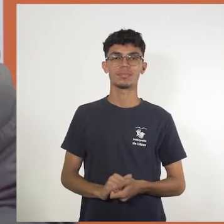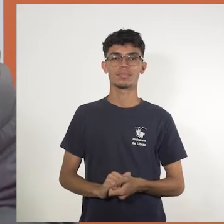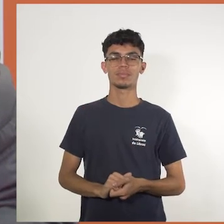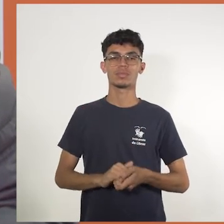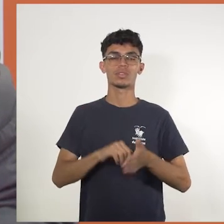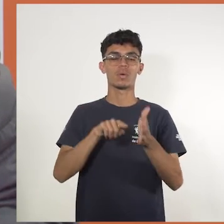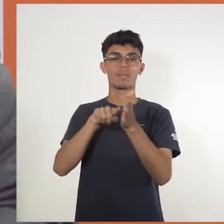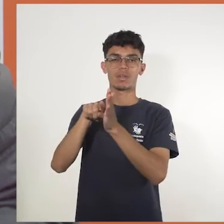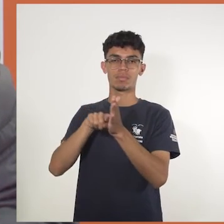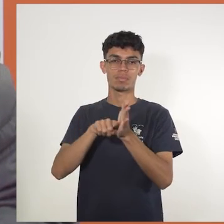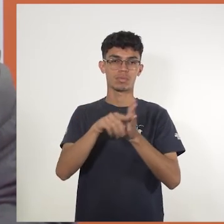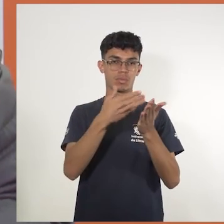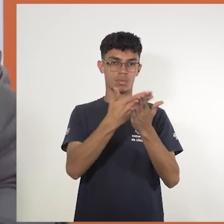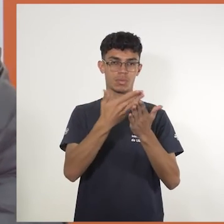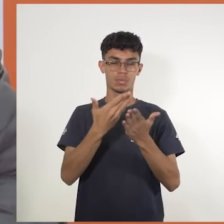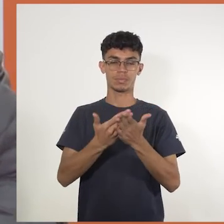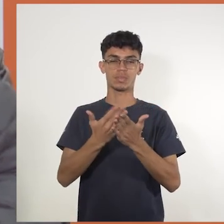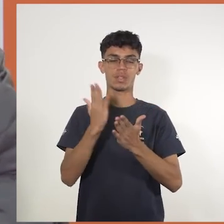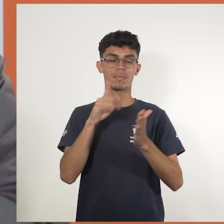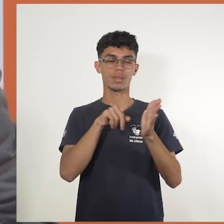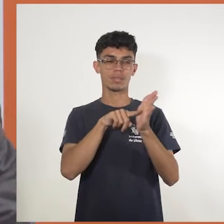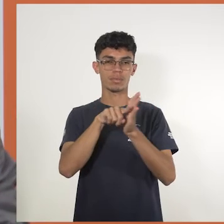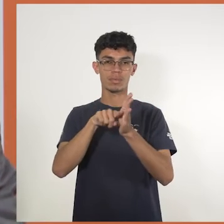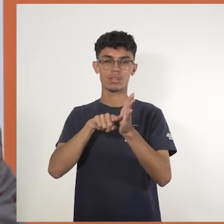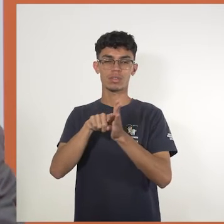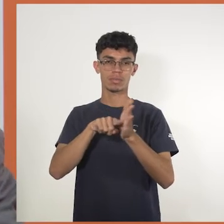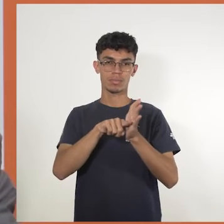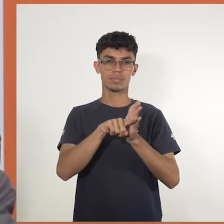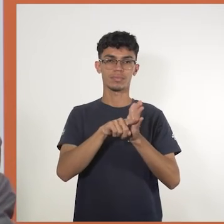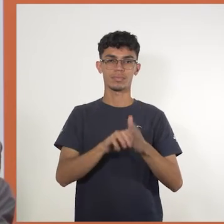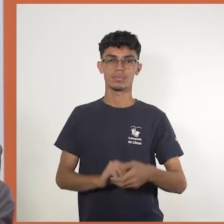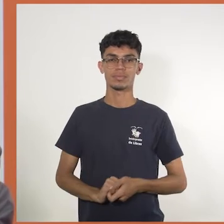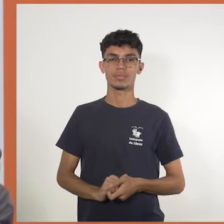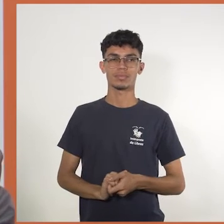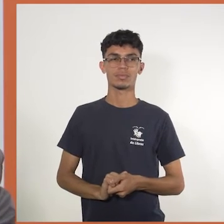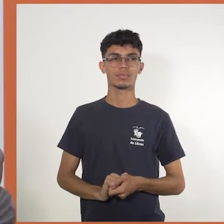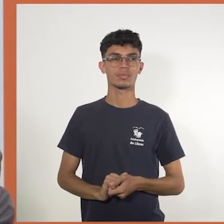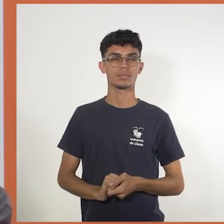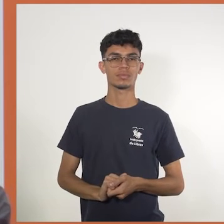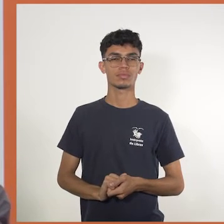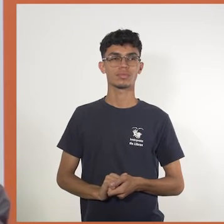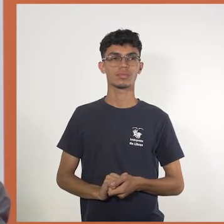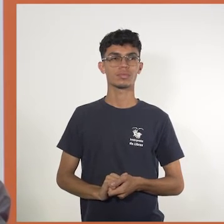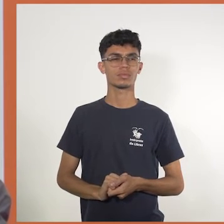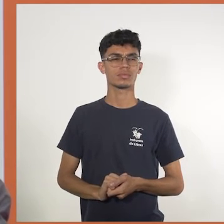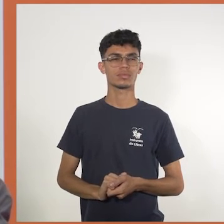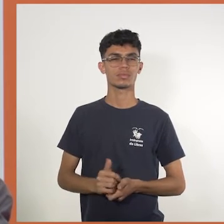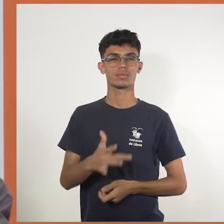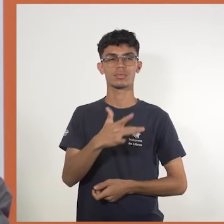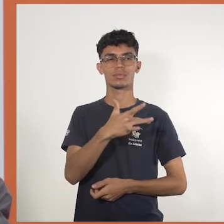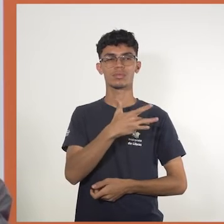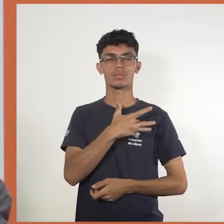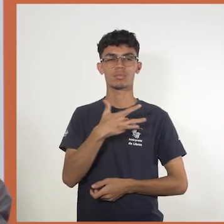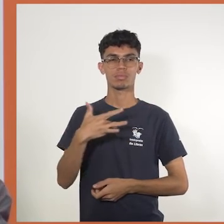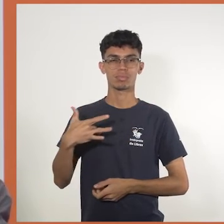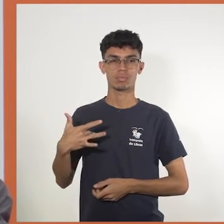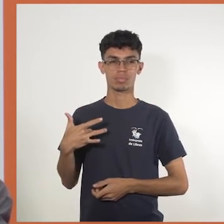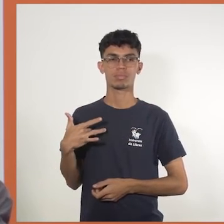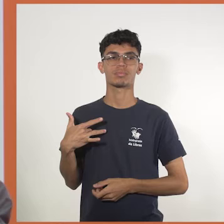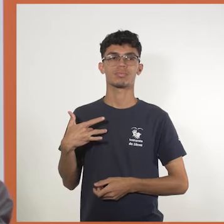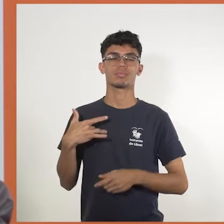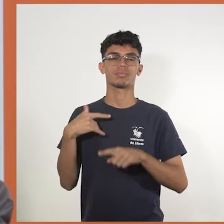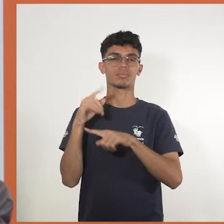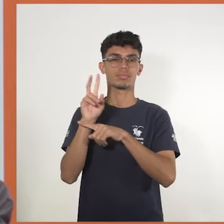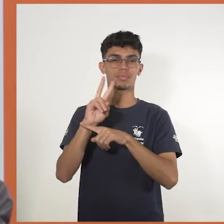nos estudos, como eu disse aqui, estamos num processo de pesquisa, a vigilância sanitária do município, com um trabalho que está sendo